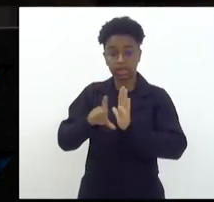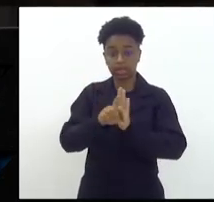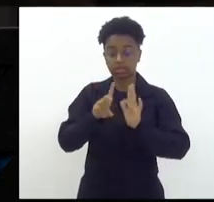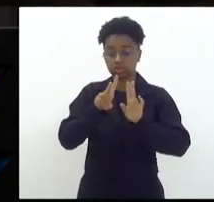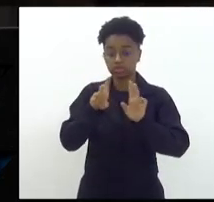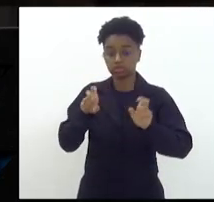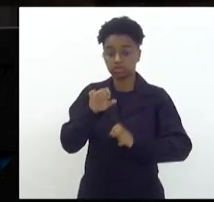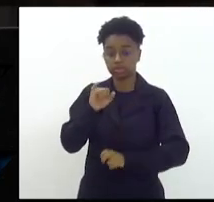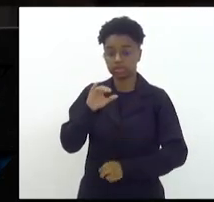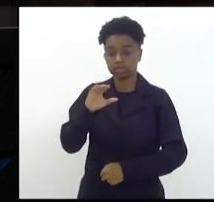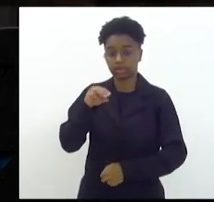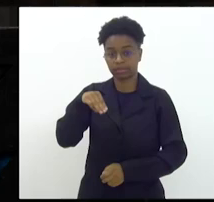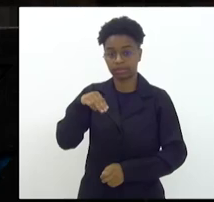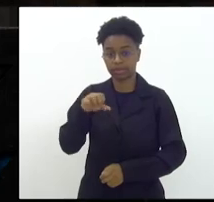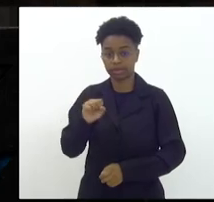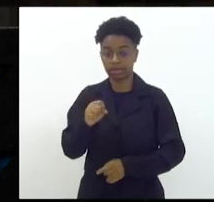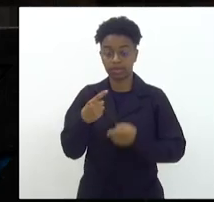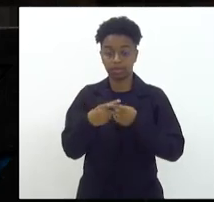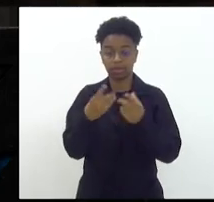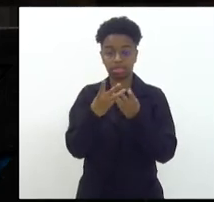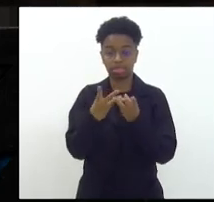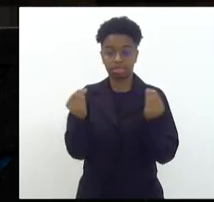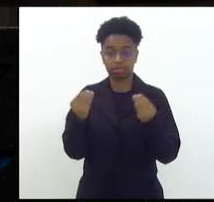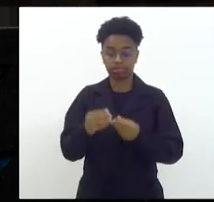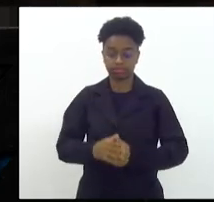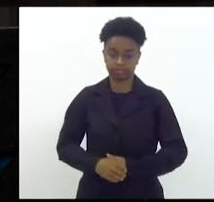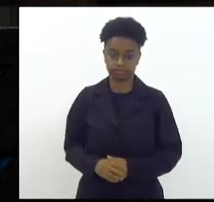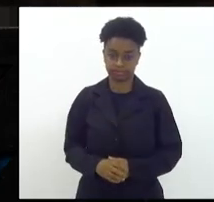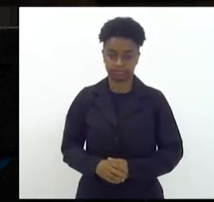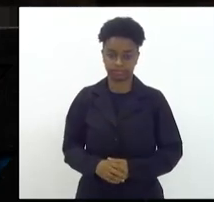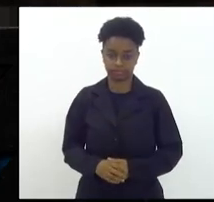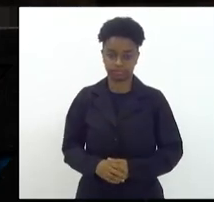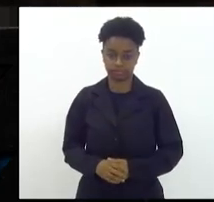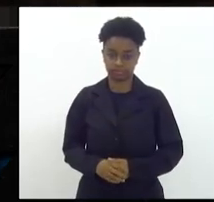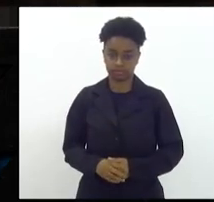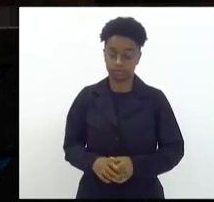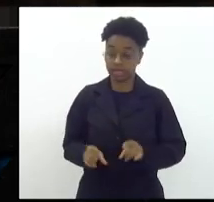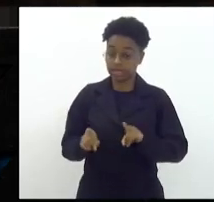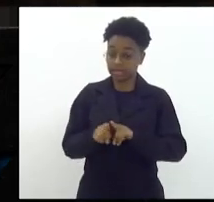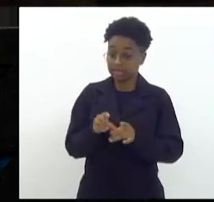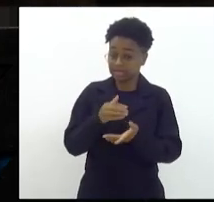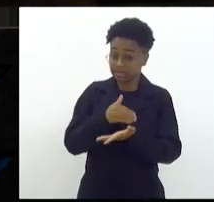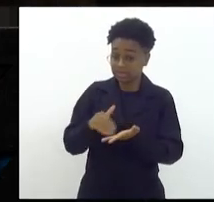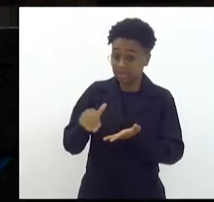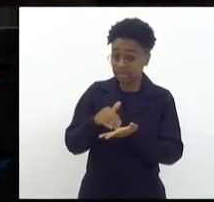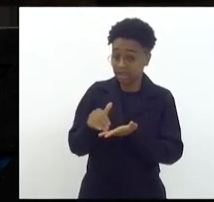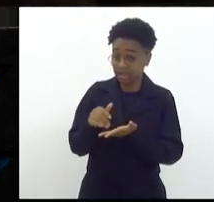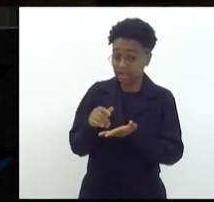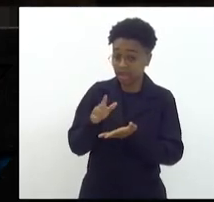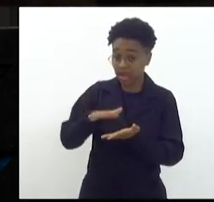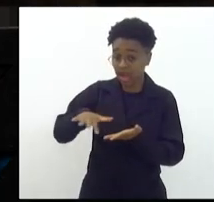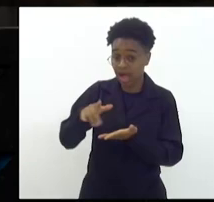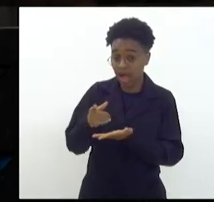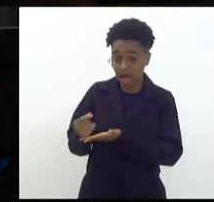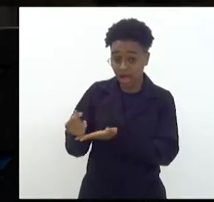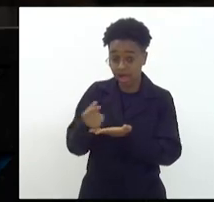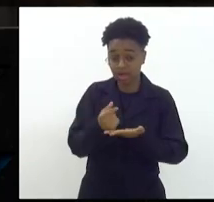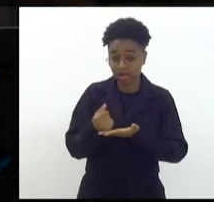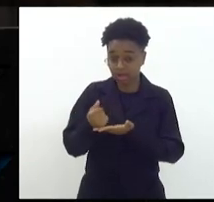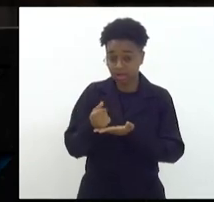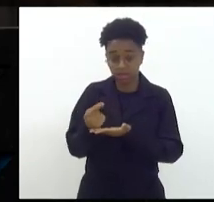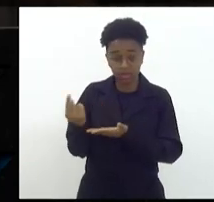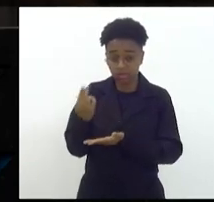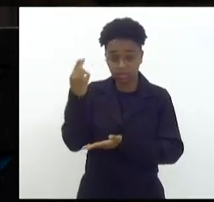ICMS porque ele deixará de existir a secretaria de fazenda não irá